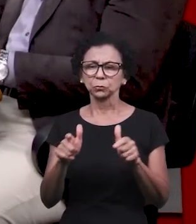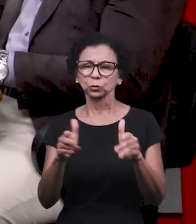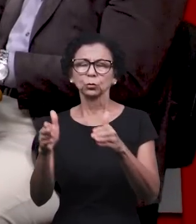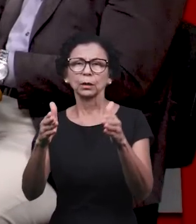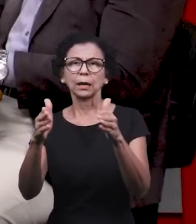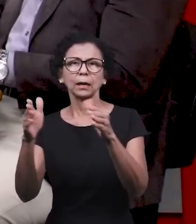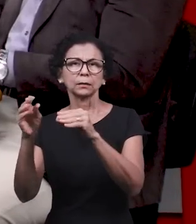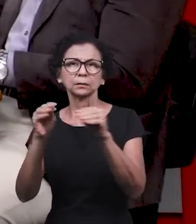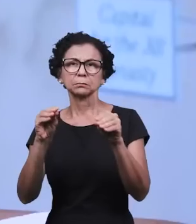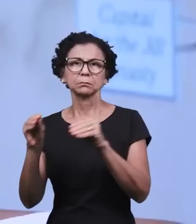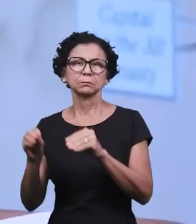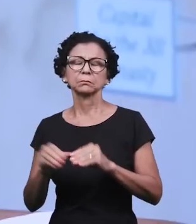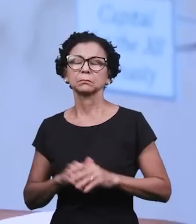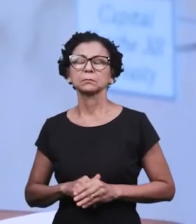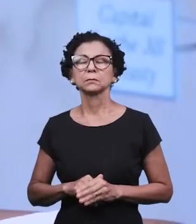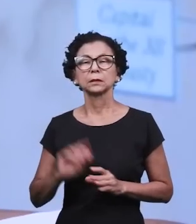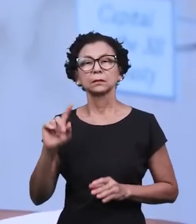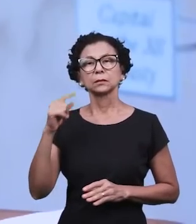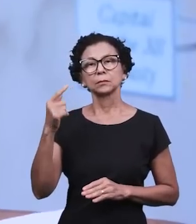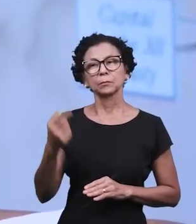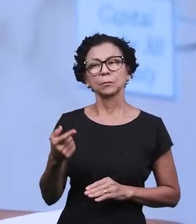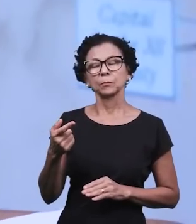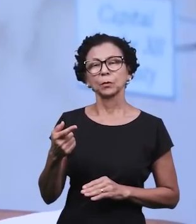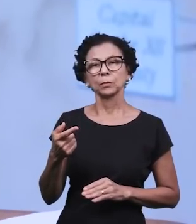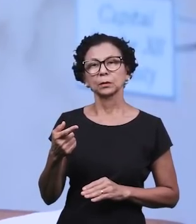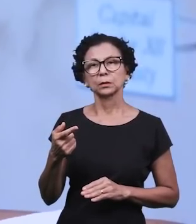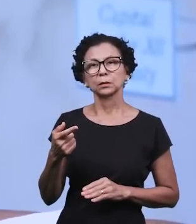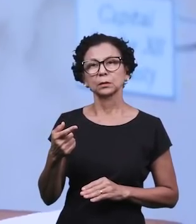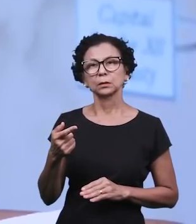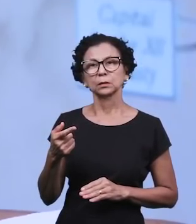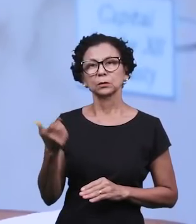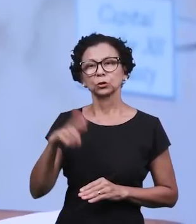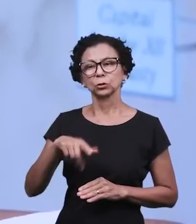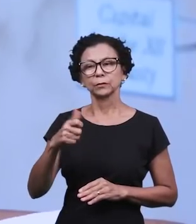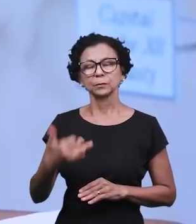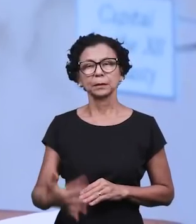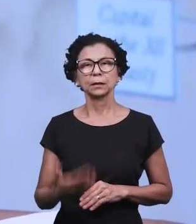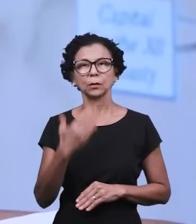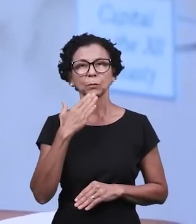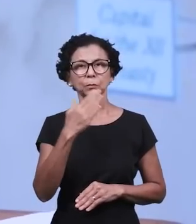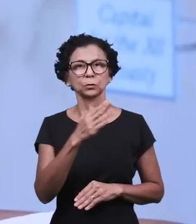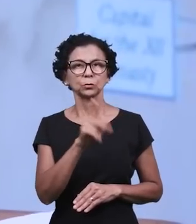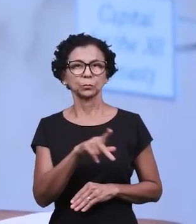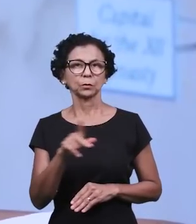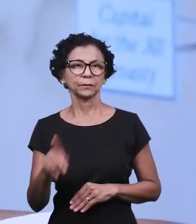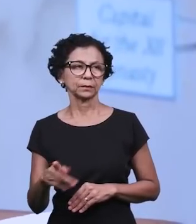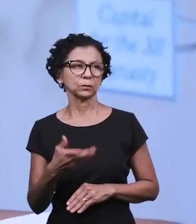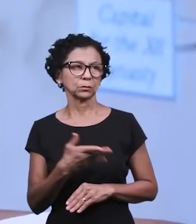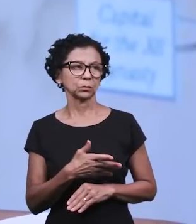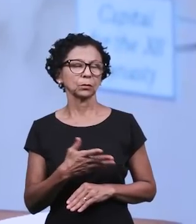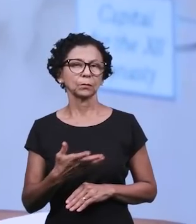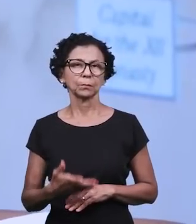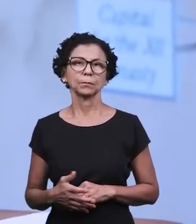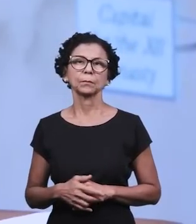quilômetros, eu não tenho precisamente, mas é uma distância aproximadamente assim. E lá eles fixaram morada.